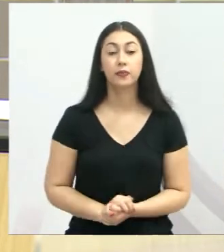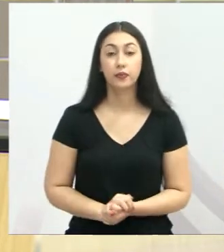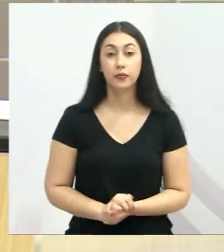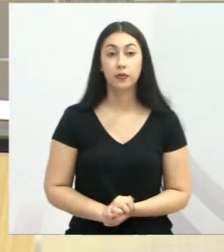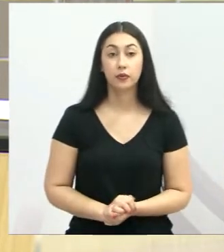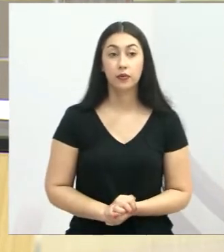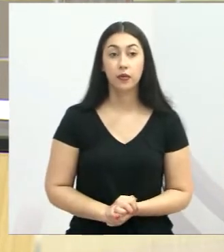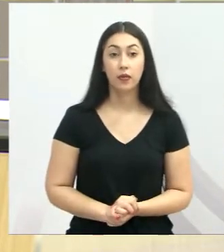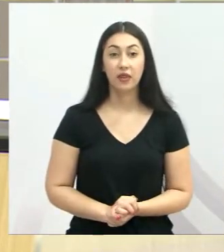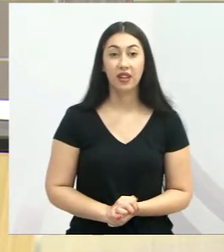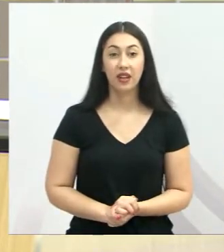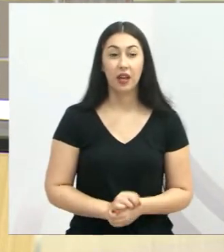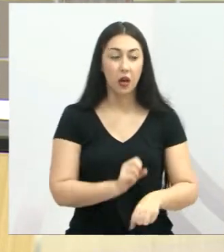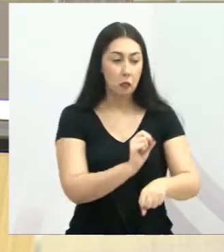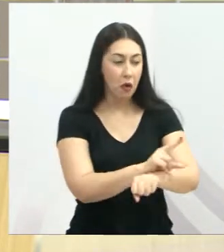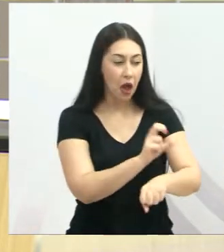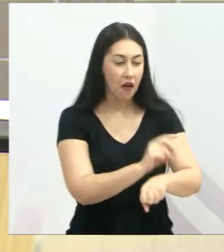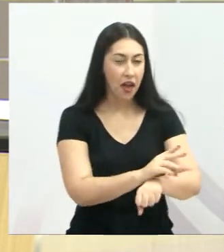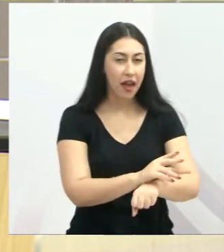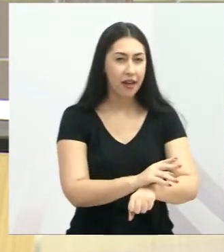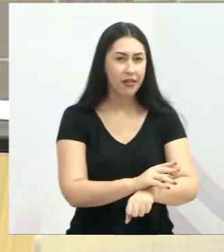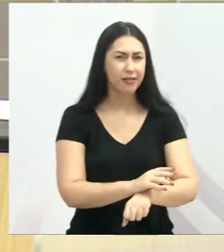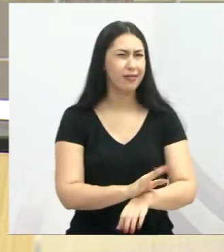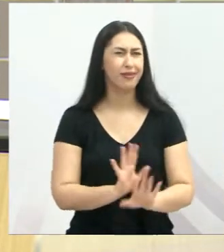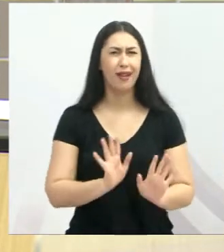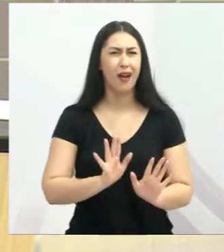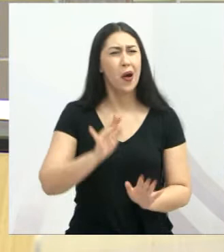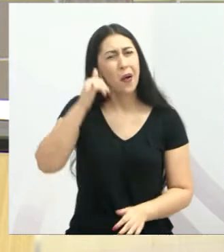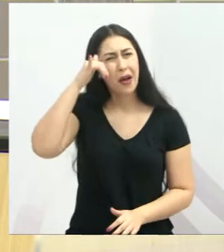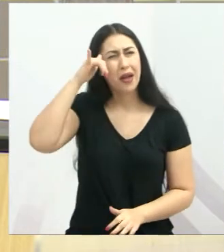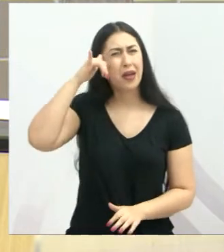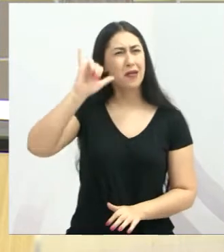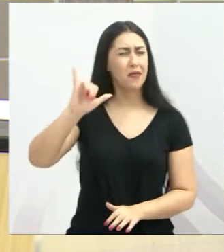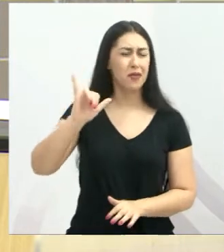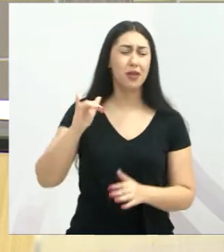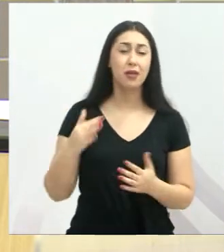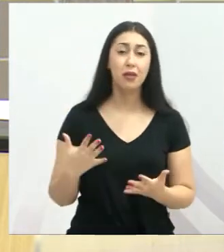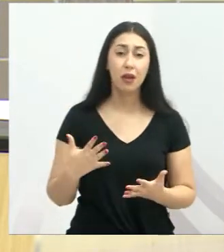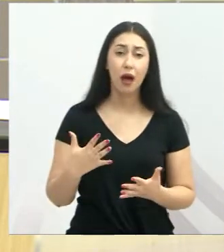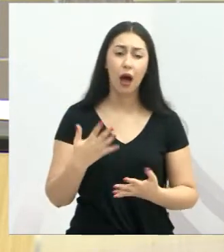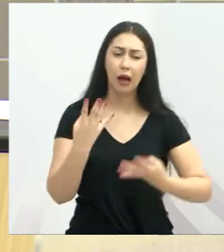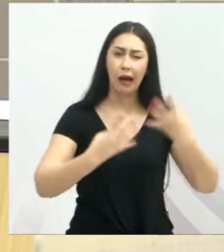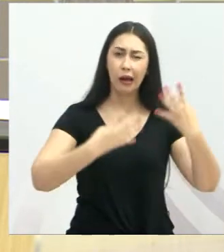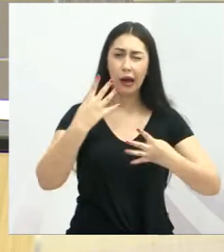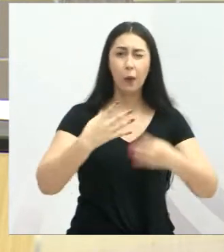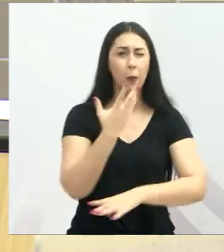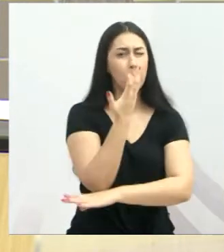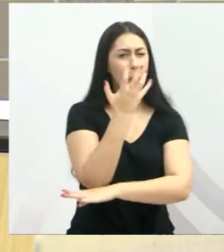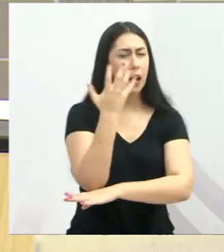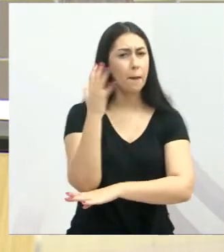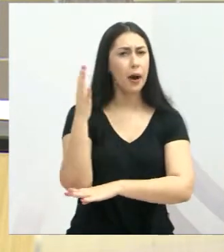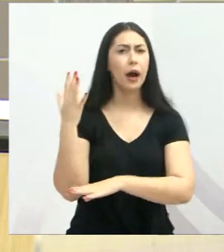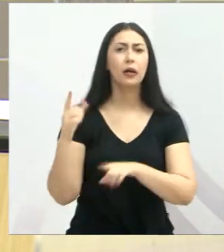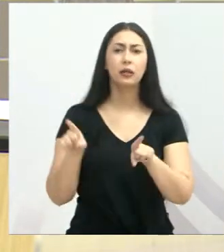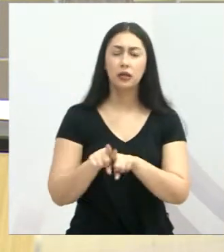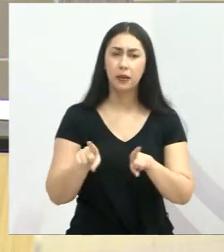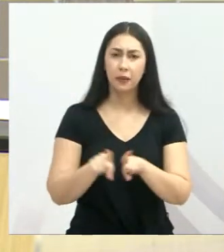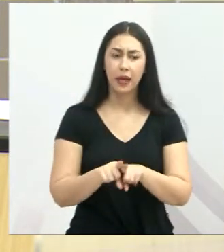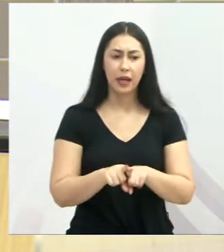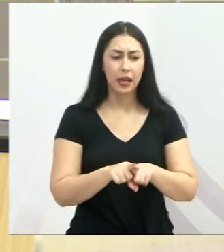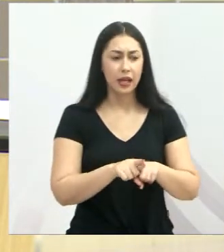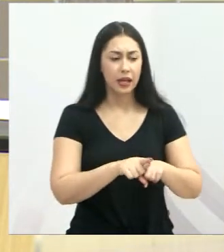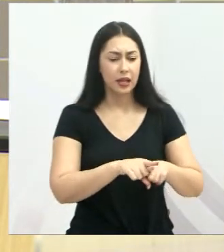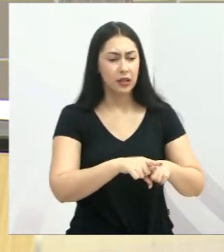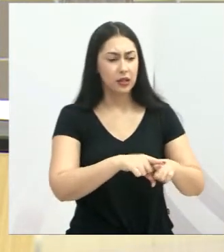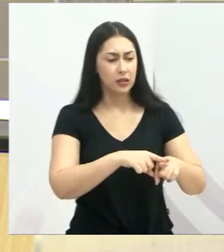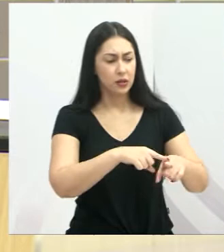além de evitar a contaminação do solo ou de qualquer outro impacto negativo ao ecossistema, também permite a destruição da planta até a raiz, permanecendo